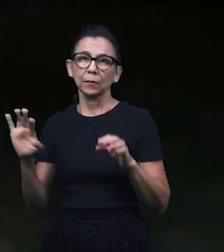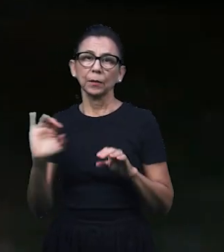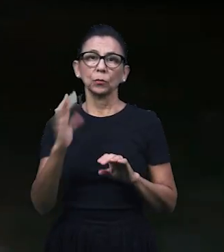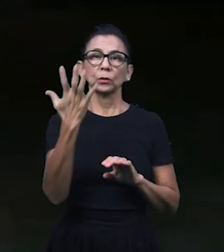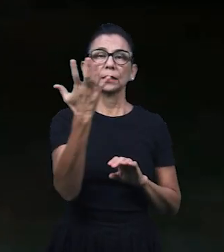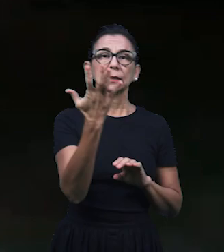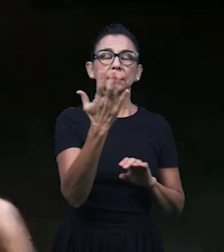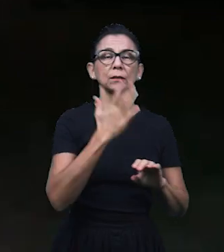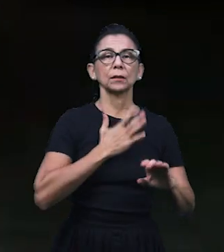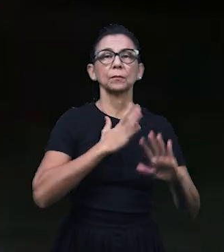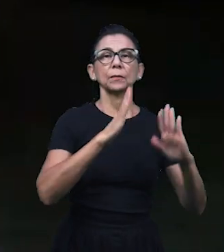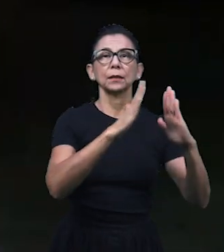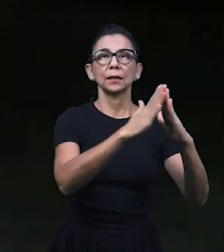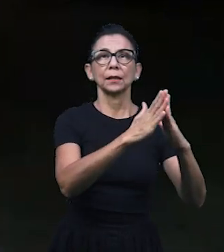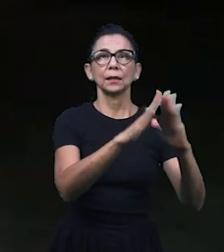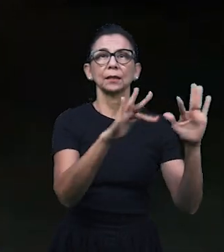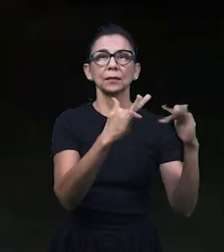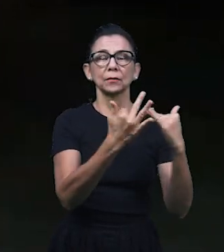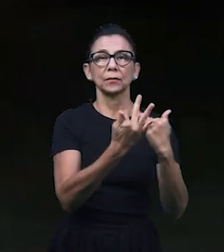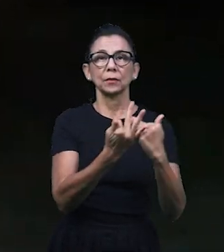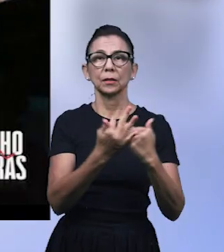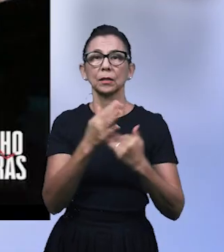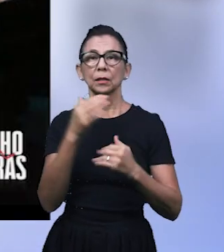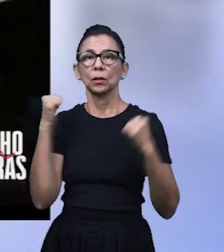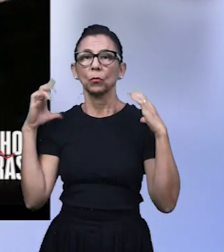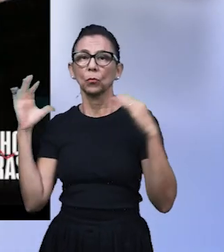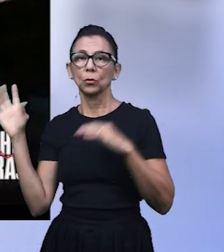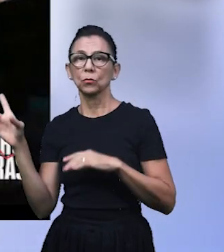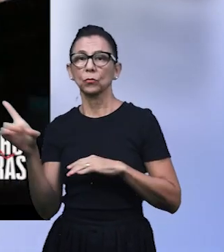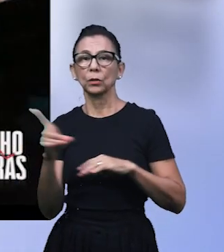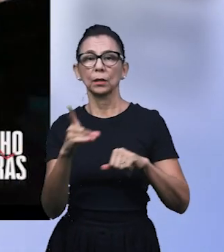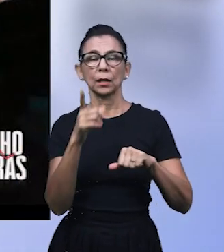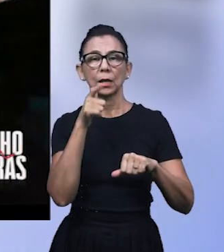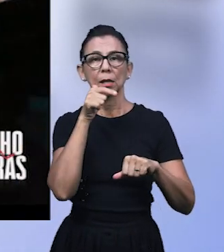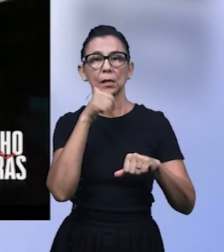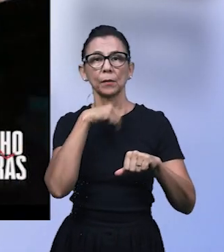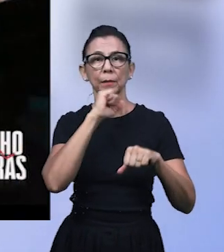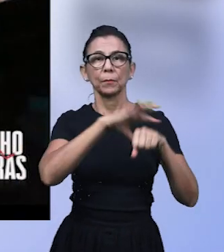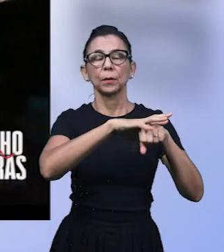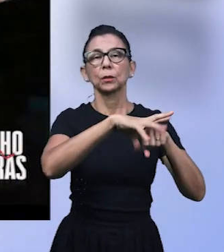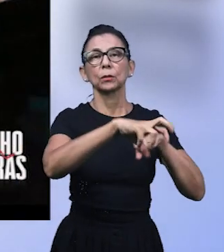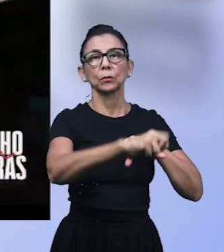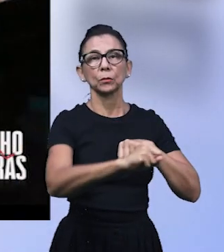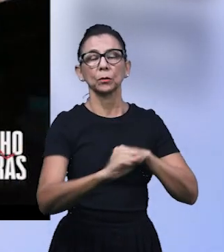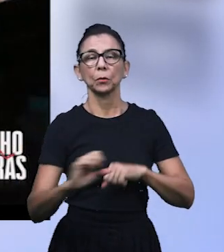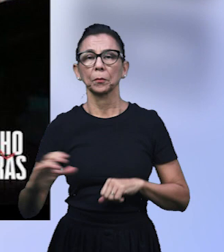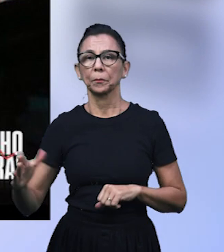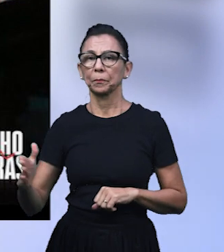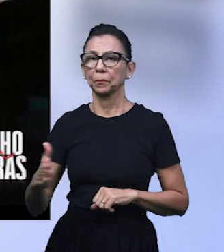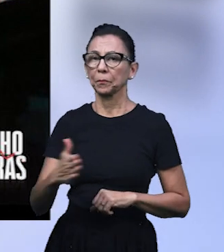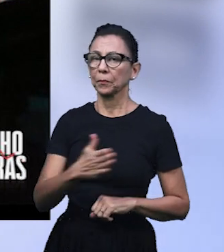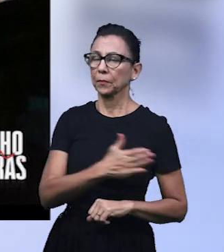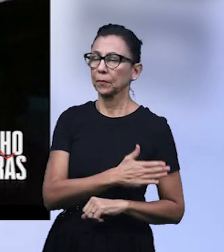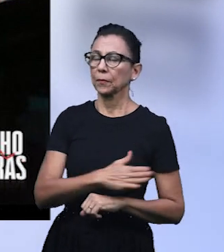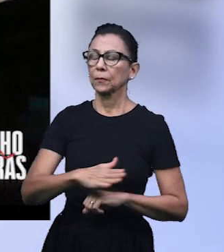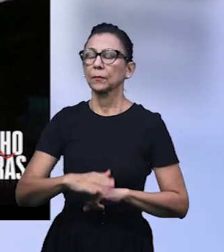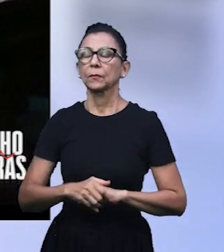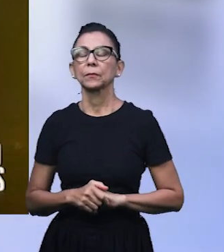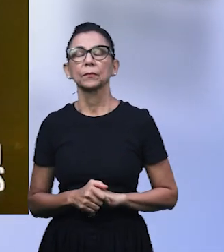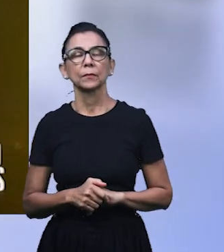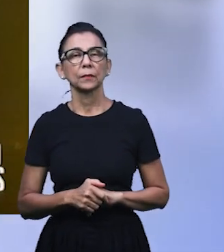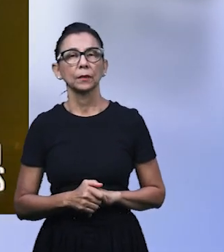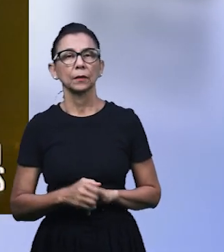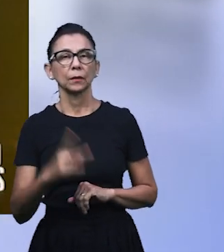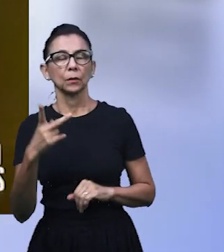minha casa e realmente ele curou a minha mãe. O grupo ainda realizou evangelizações em Ilhéus e também em